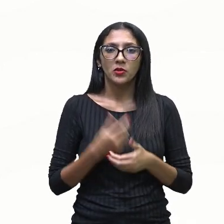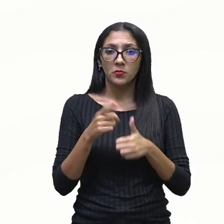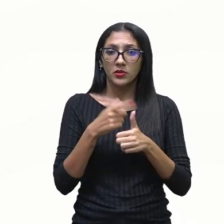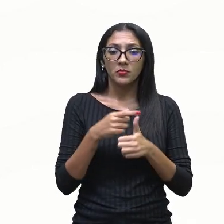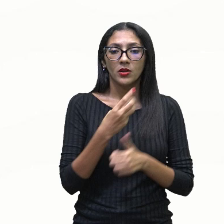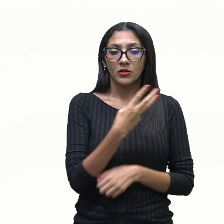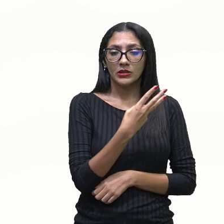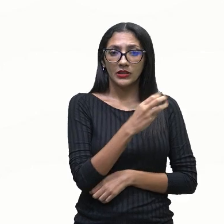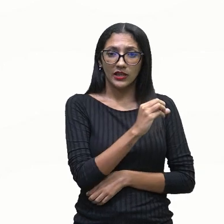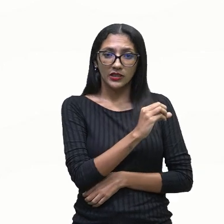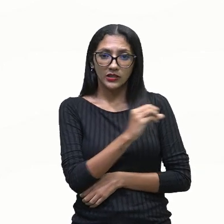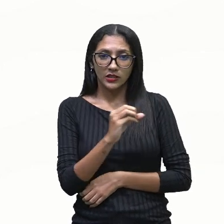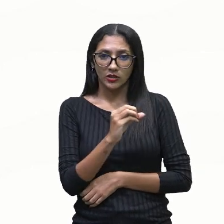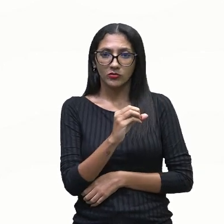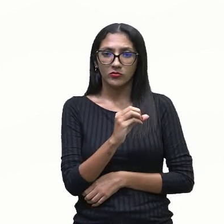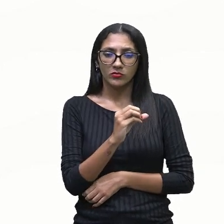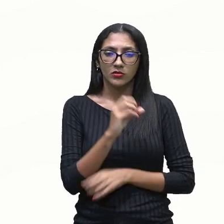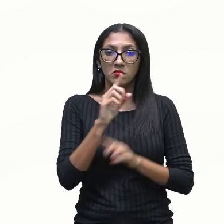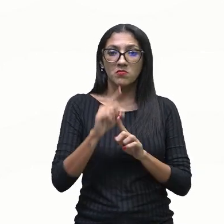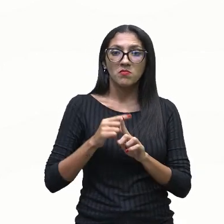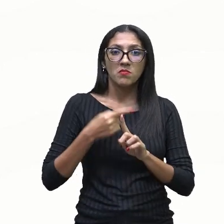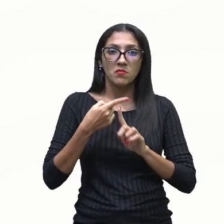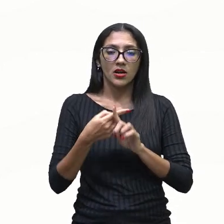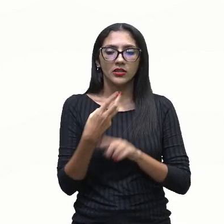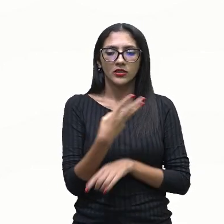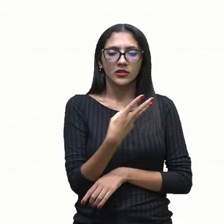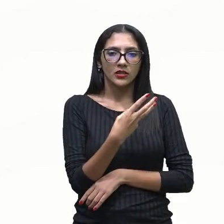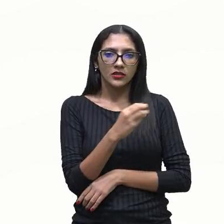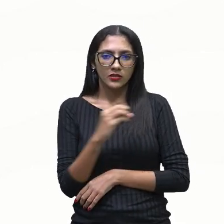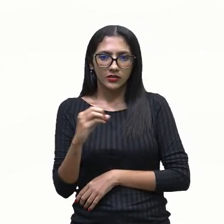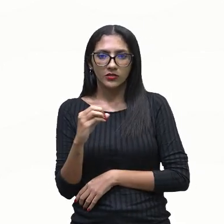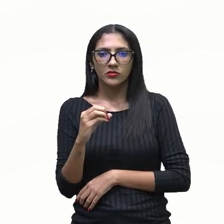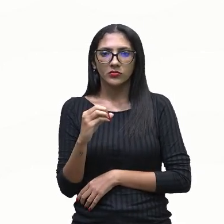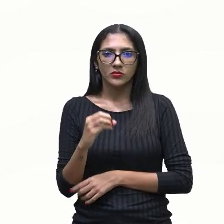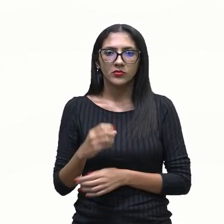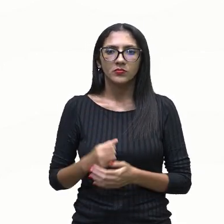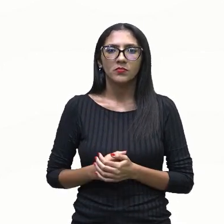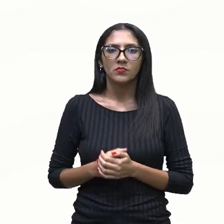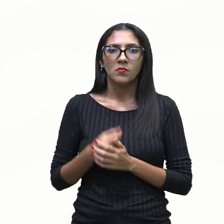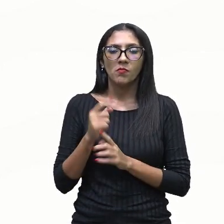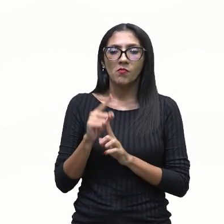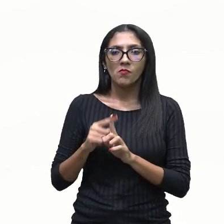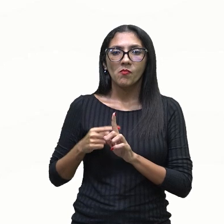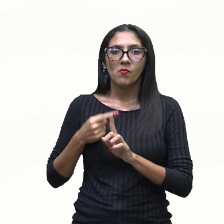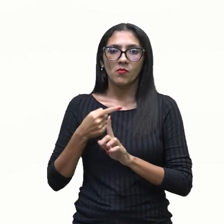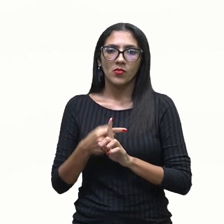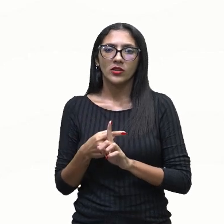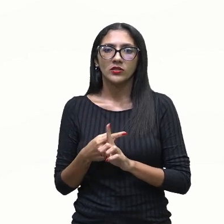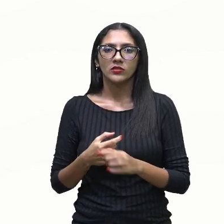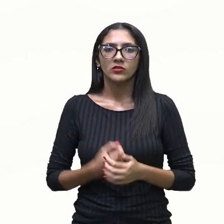300, depois pagou mais 300 e depois pagou